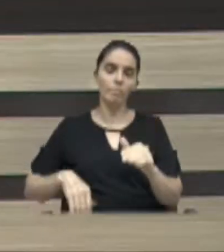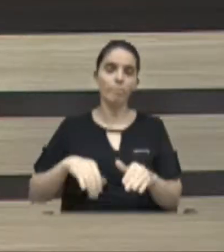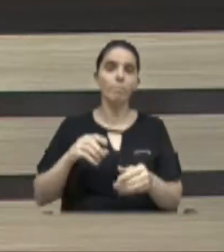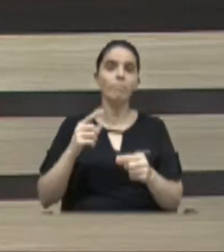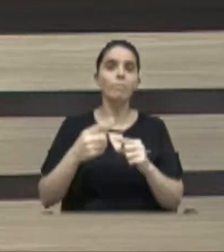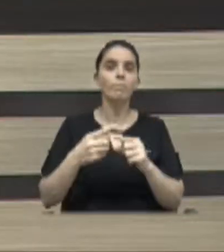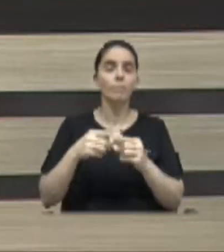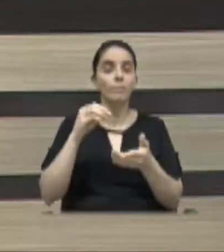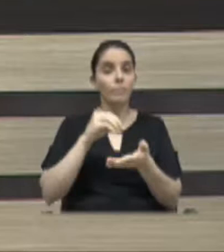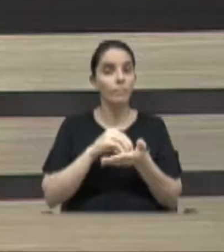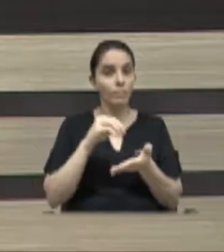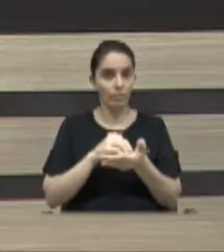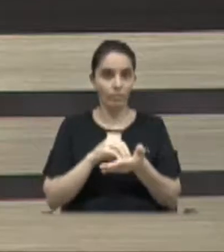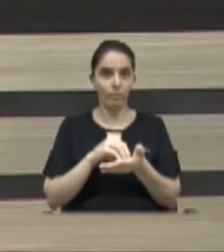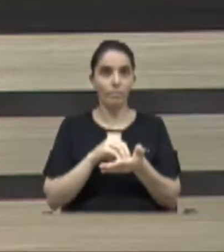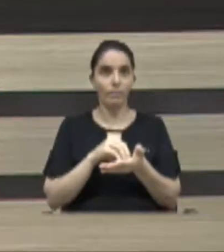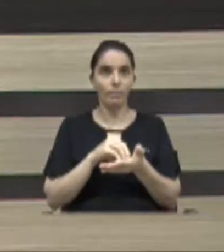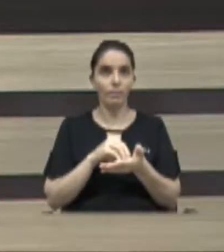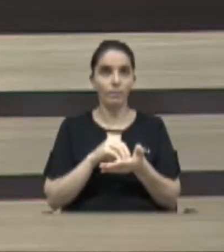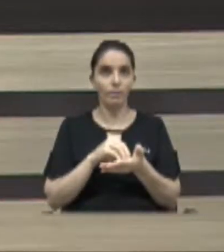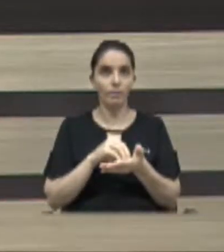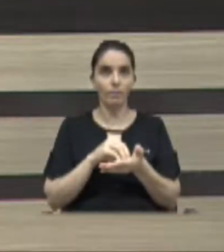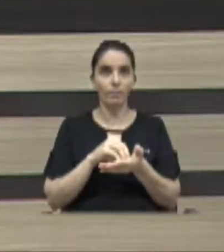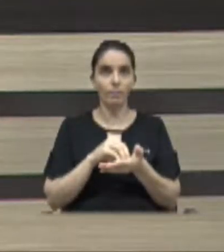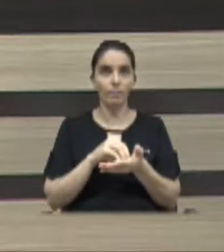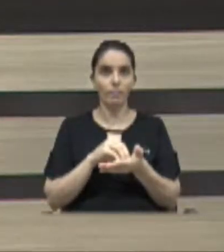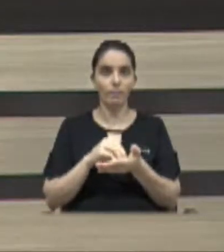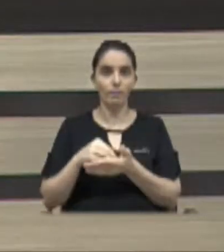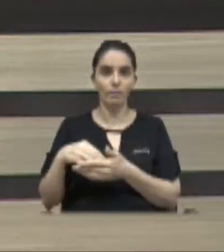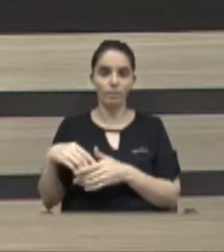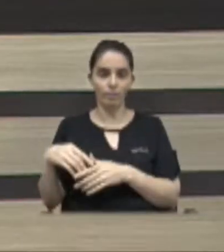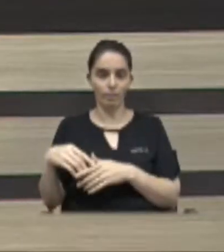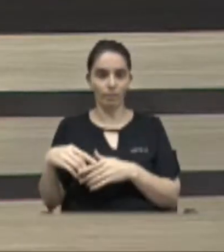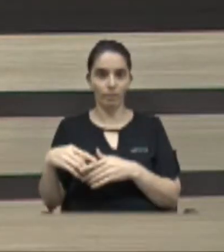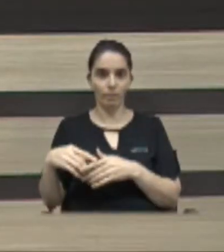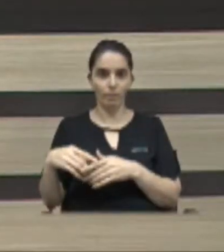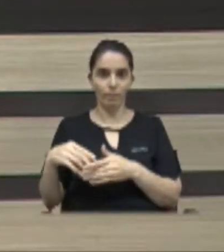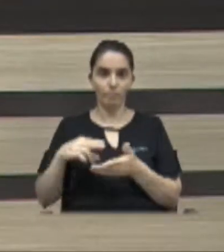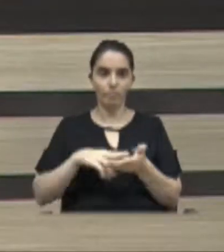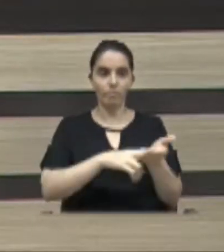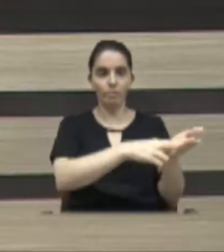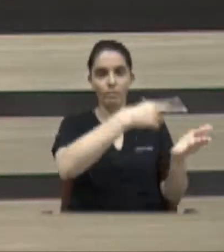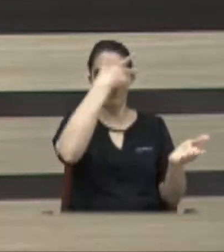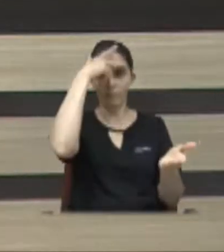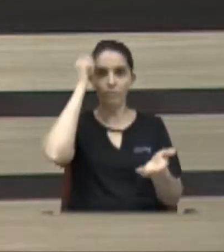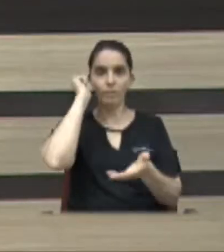falta. Não está ao Executivo.